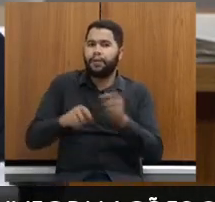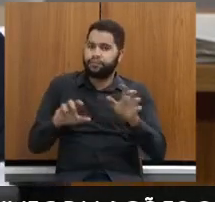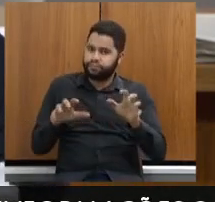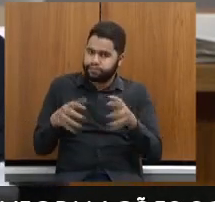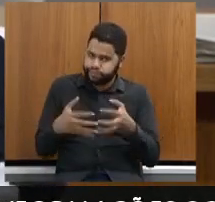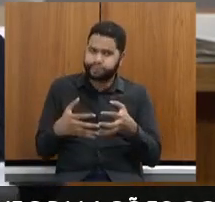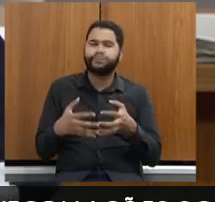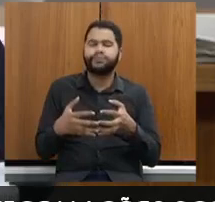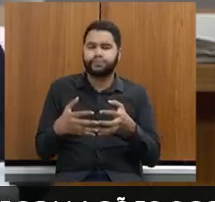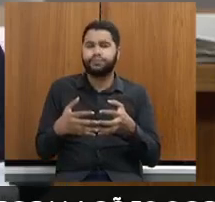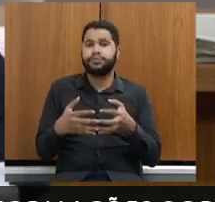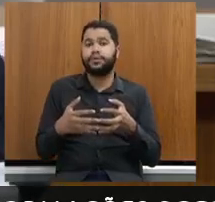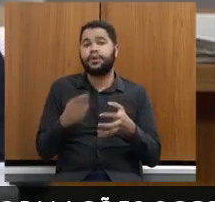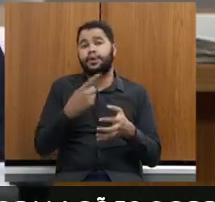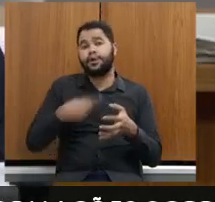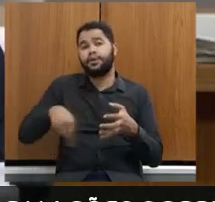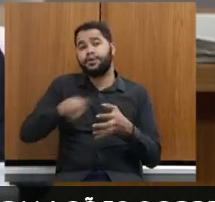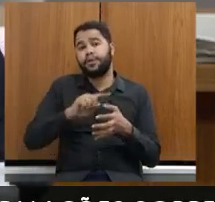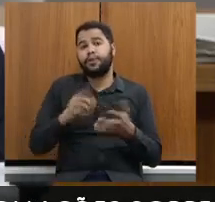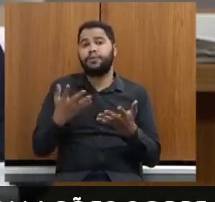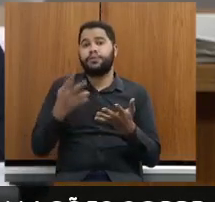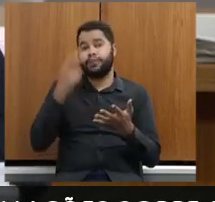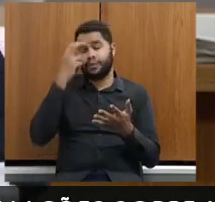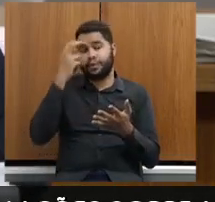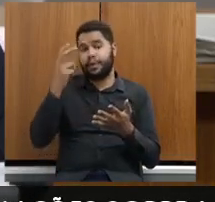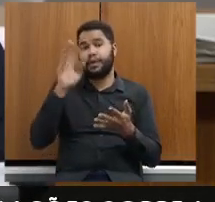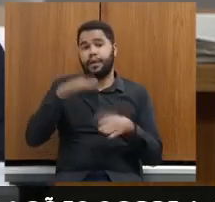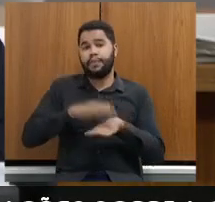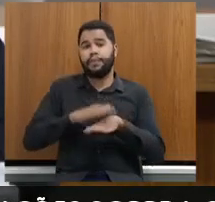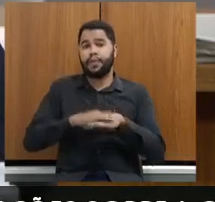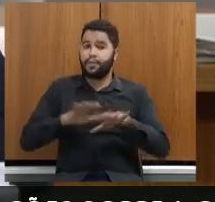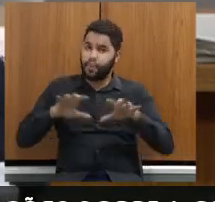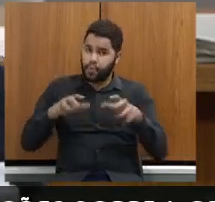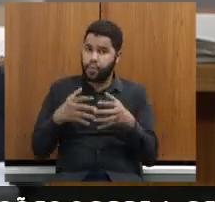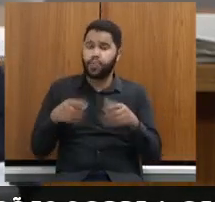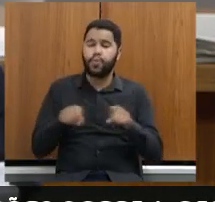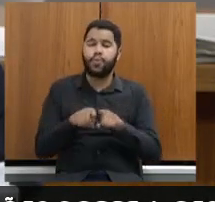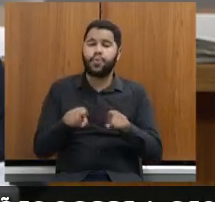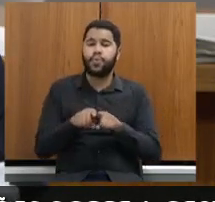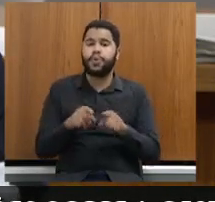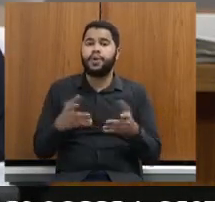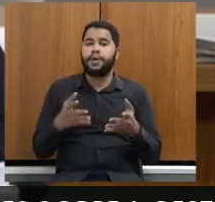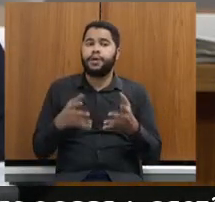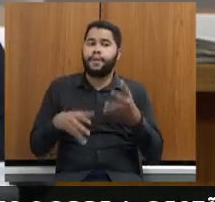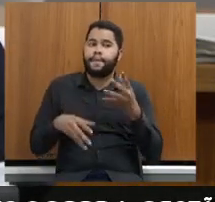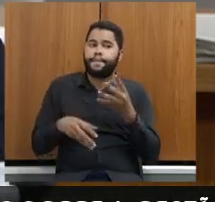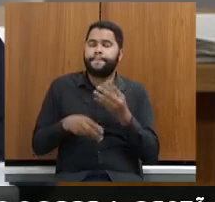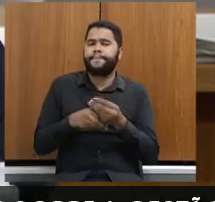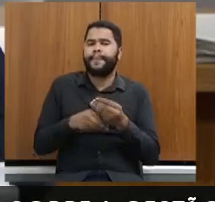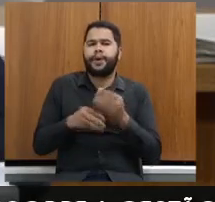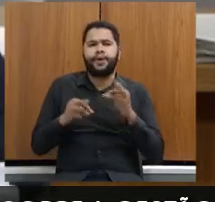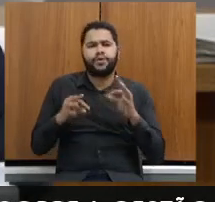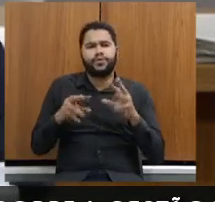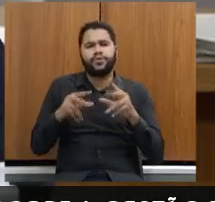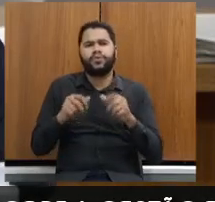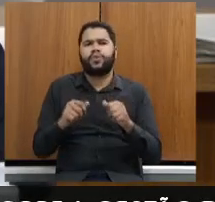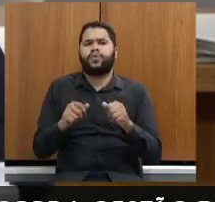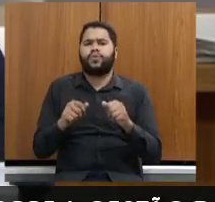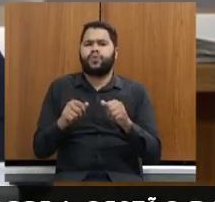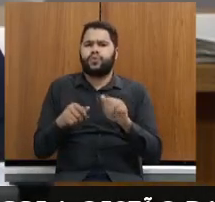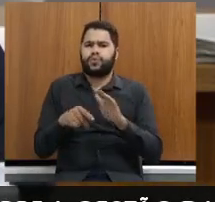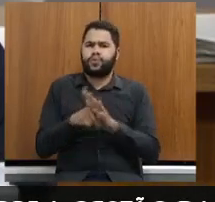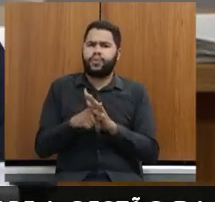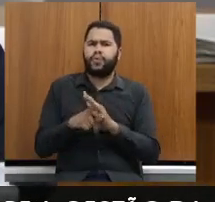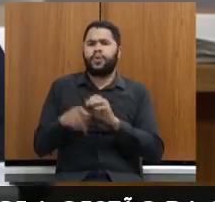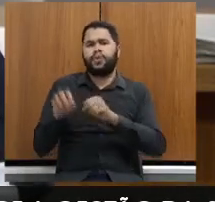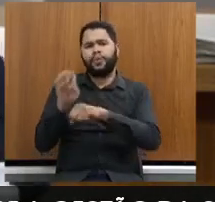conjuntas e as nossas inteligências são basicamente conjuntas também então a gente integra com todas as forças não são